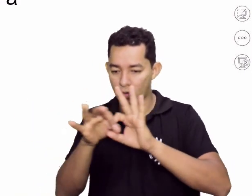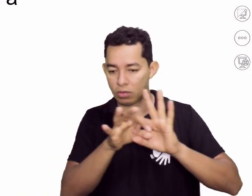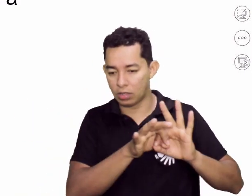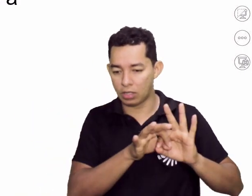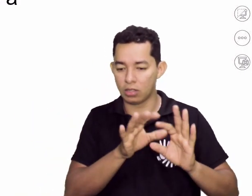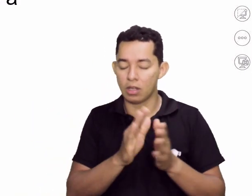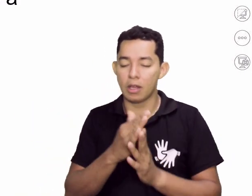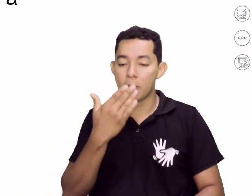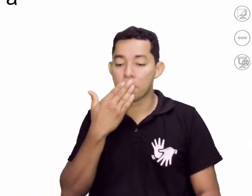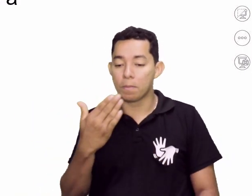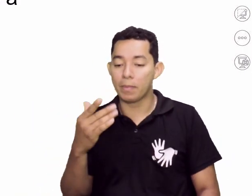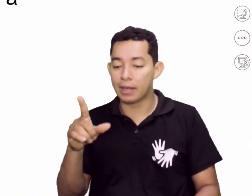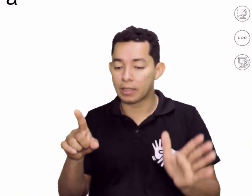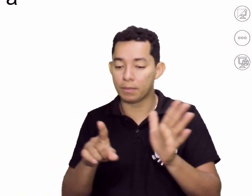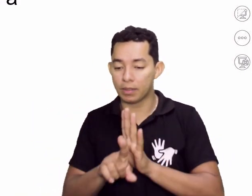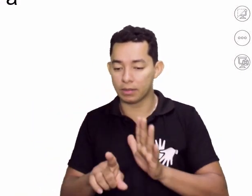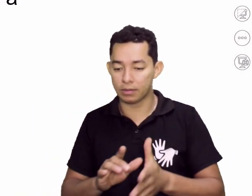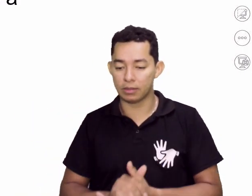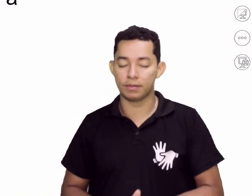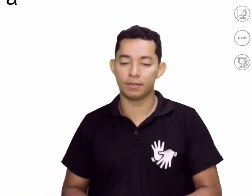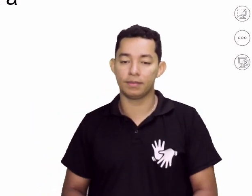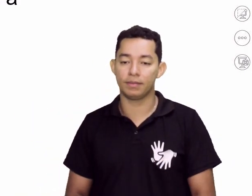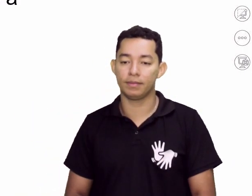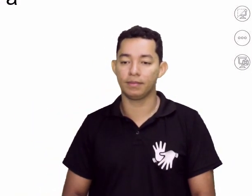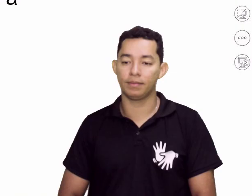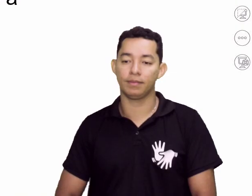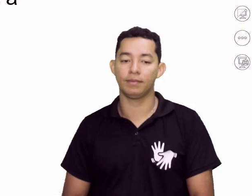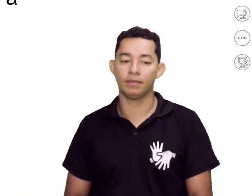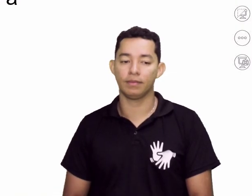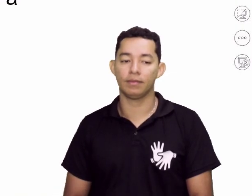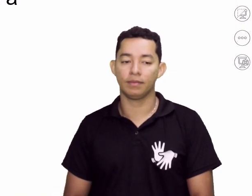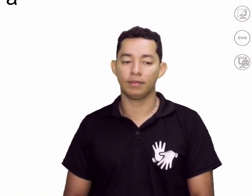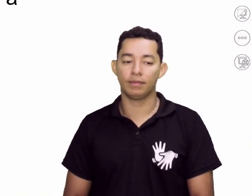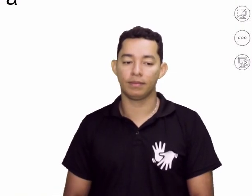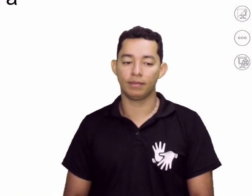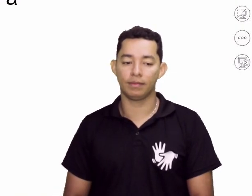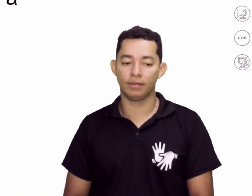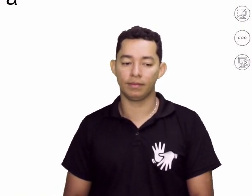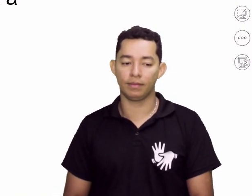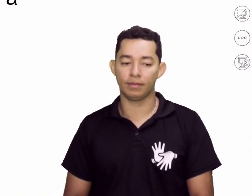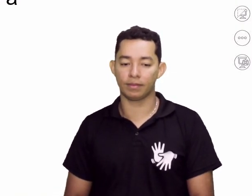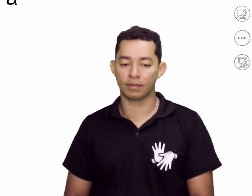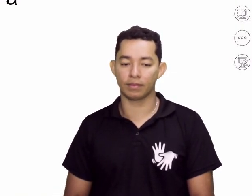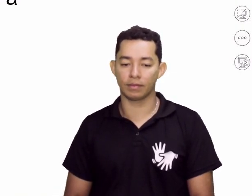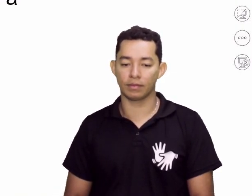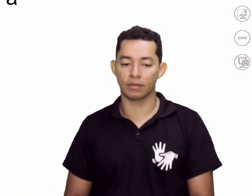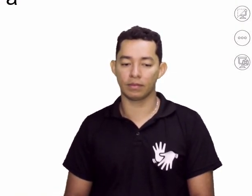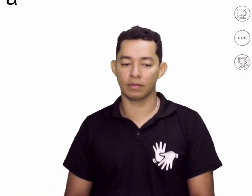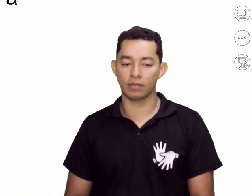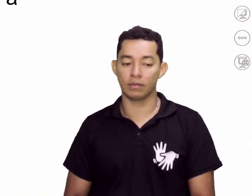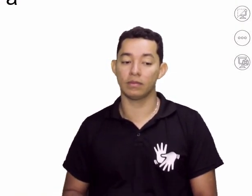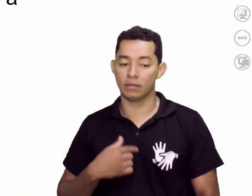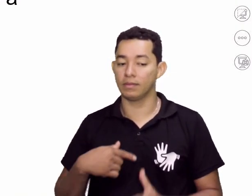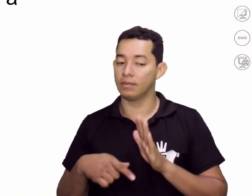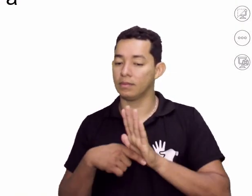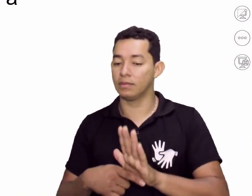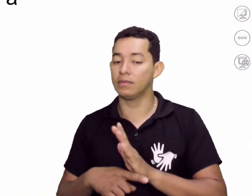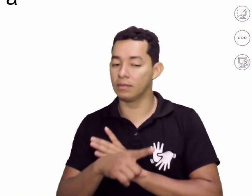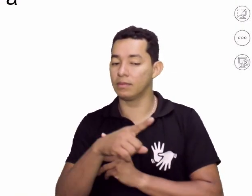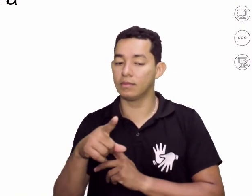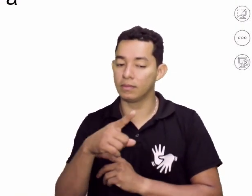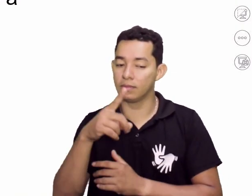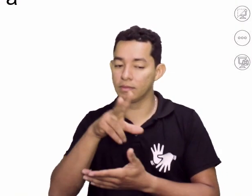o que pede a questão, tá bom? Tá vendo? Estou aqui ajudando você a ler,